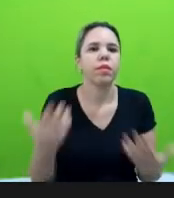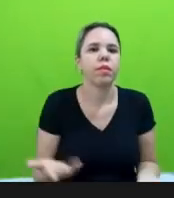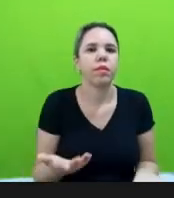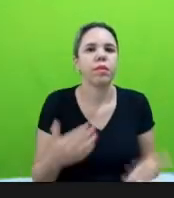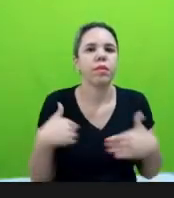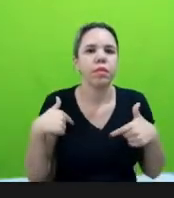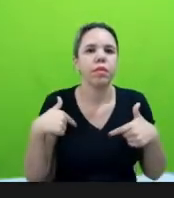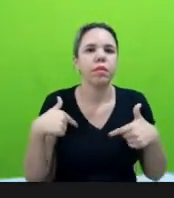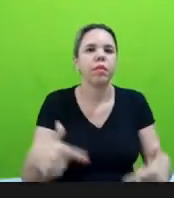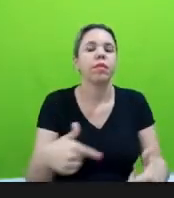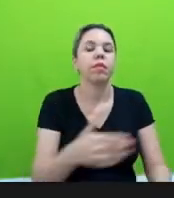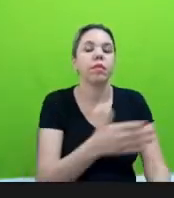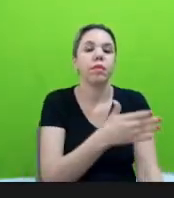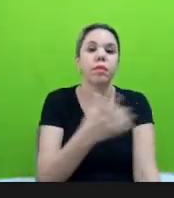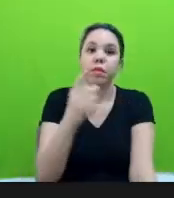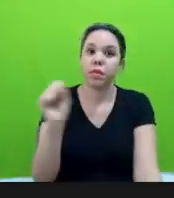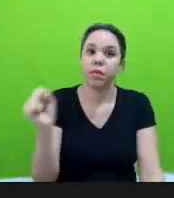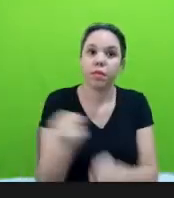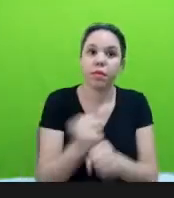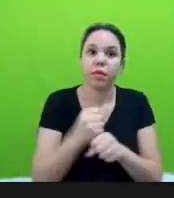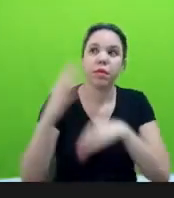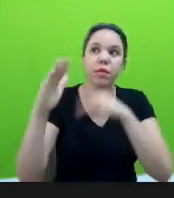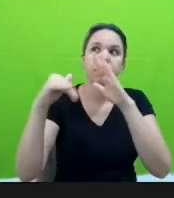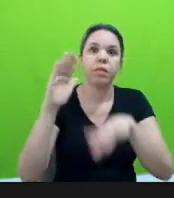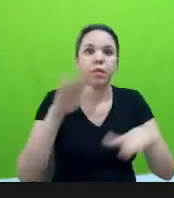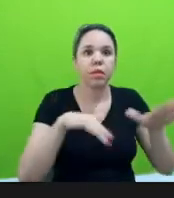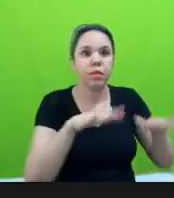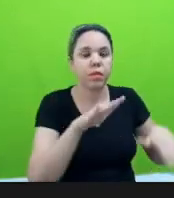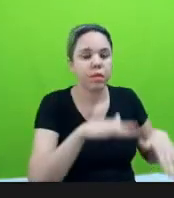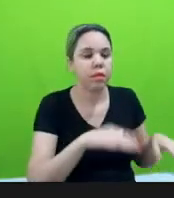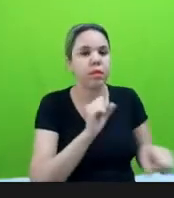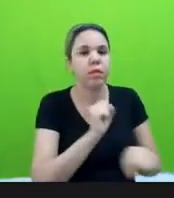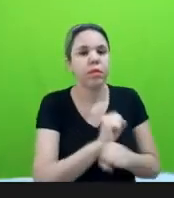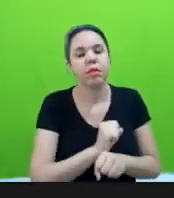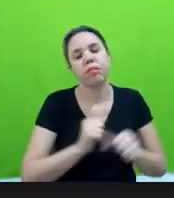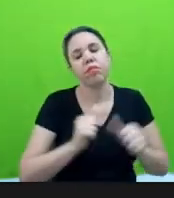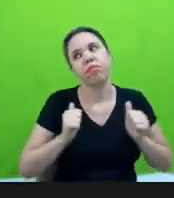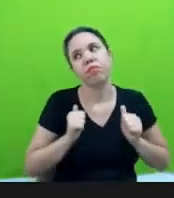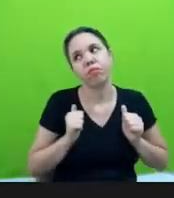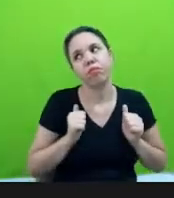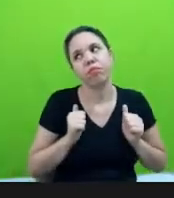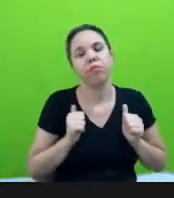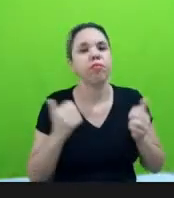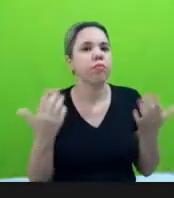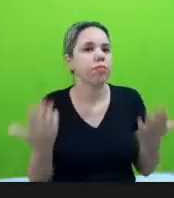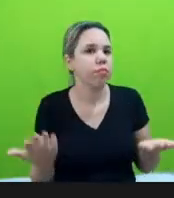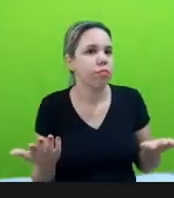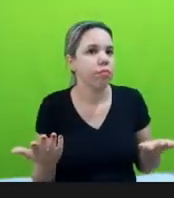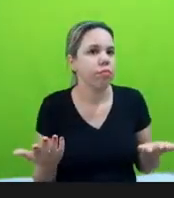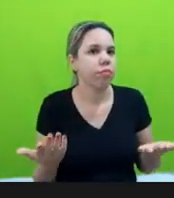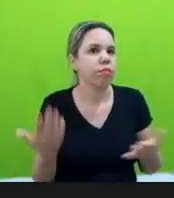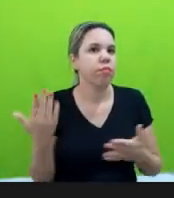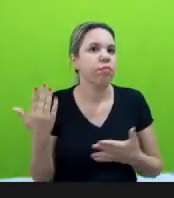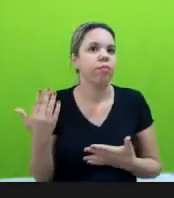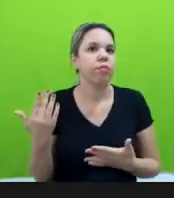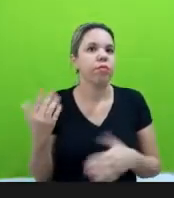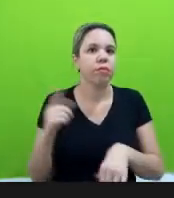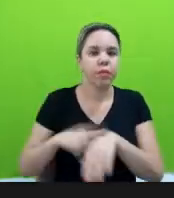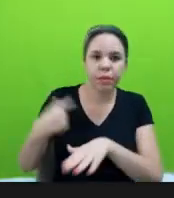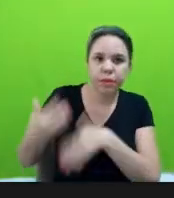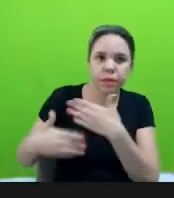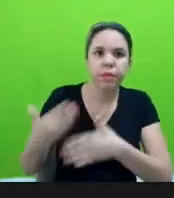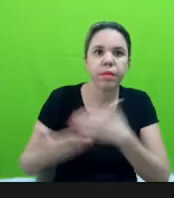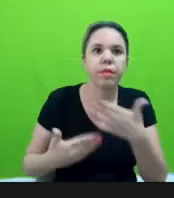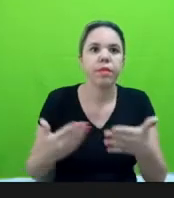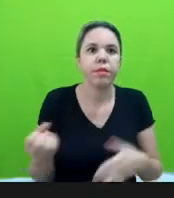nesses 10 anos, uma hora avança, uma hora dá um passinho para trás e tal, e nos últimos momentos, nos mais recentes,